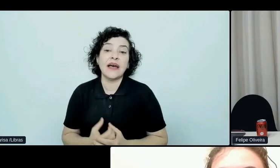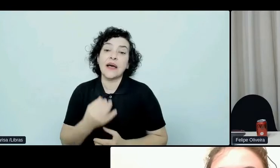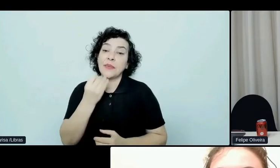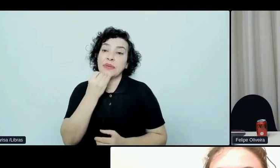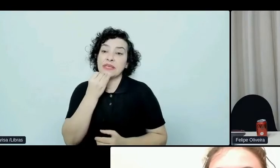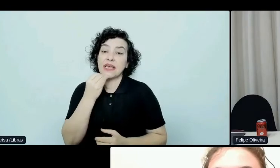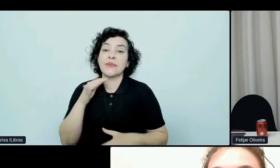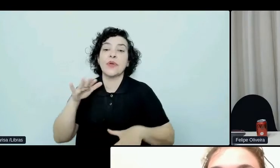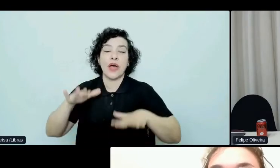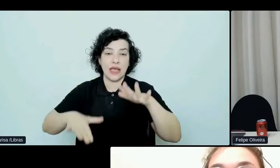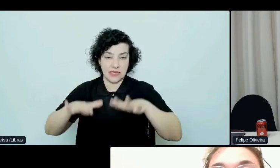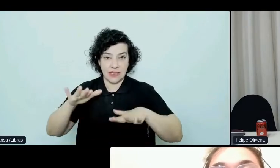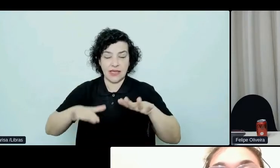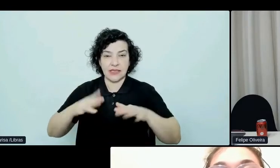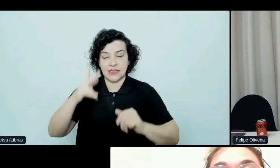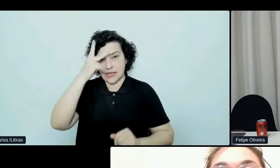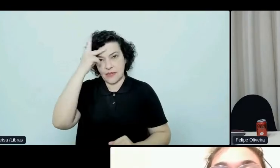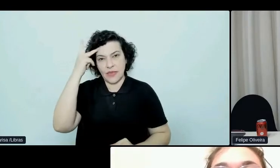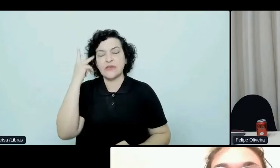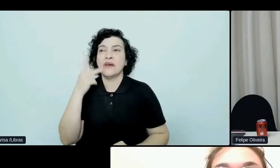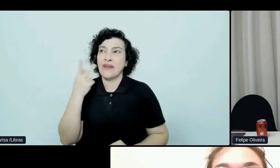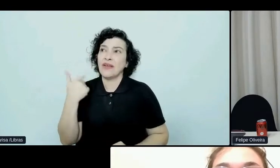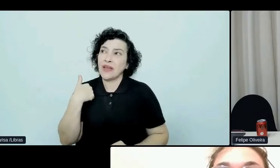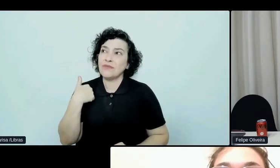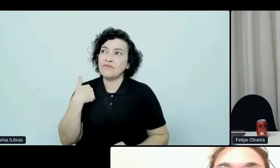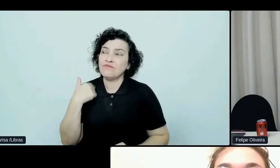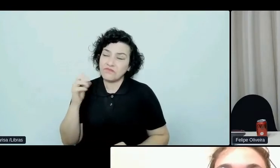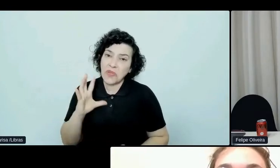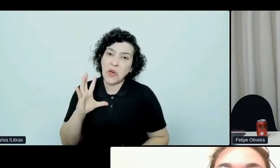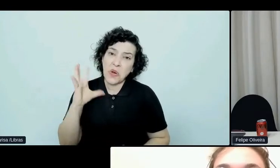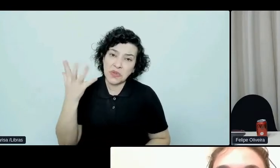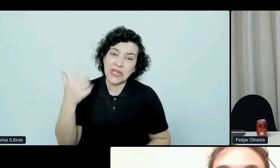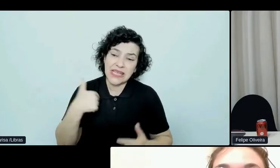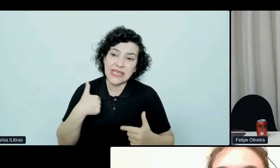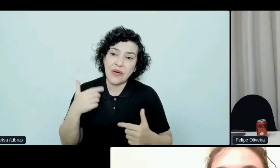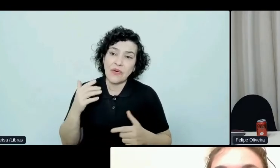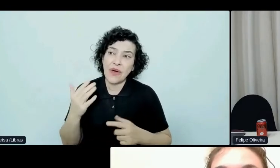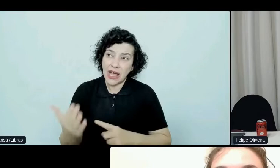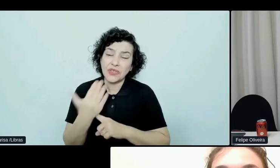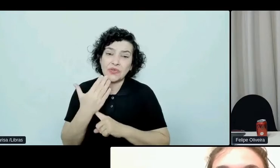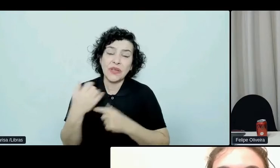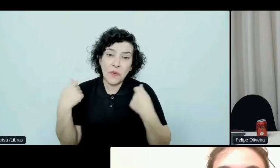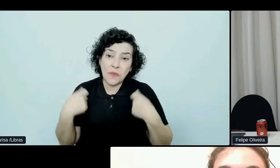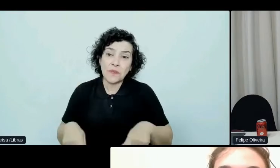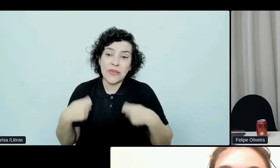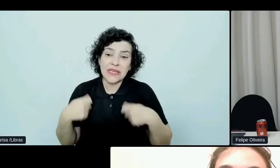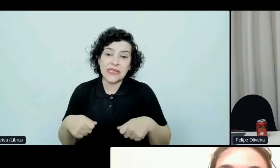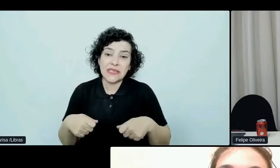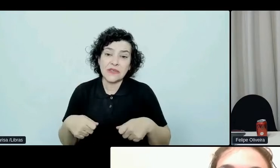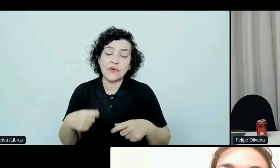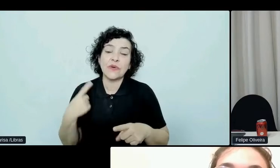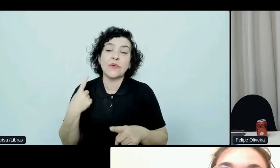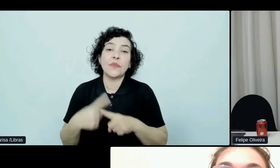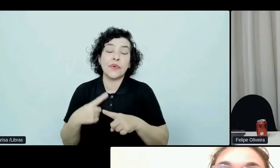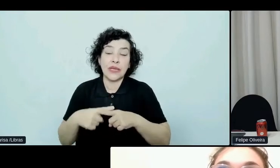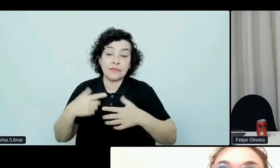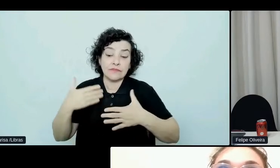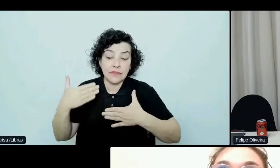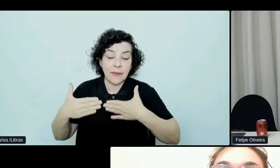não médicos e dos próprios pacientes. Que a gente vê essa psicofobia